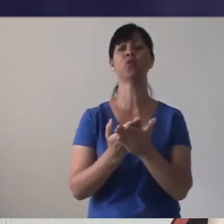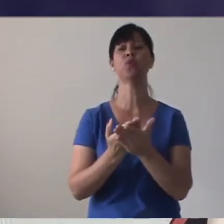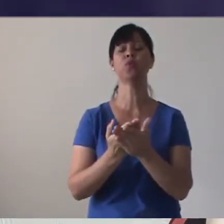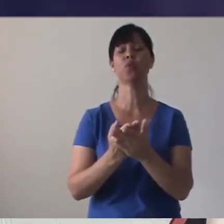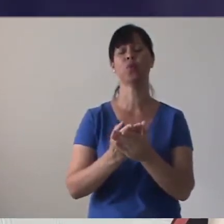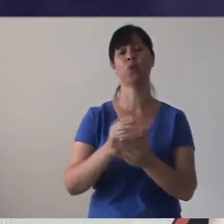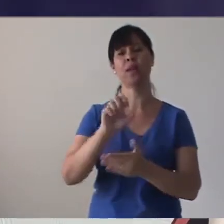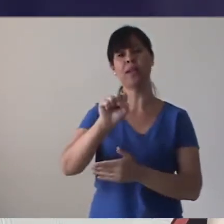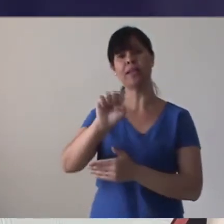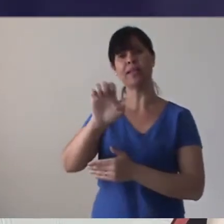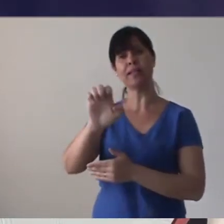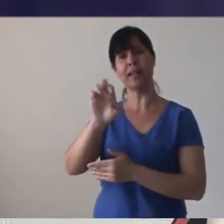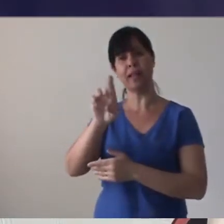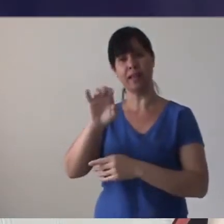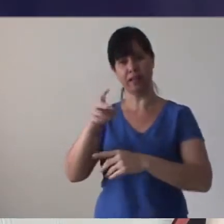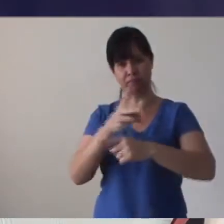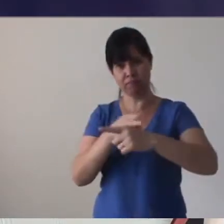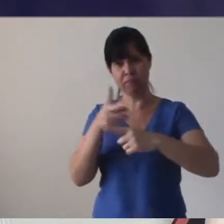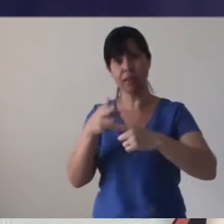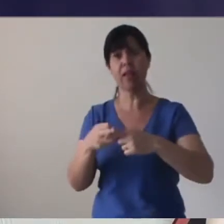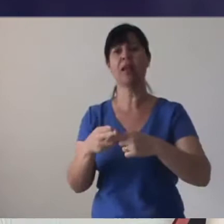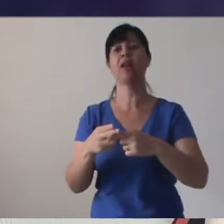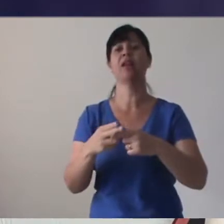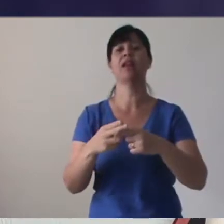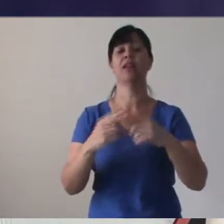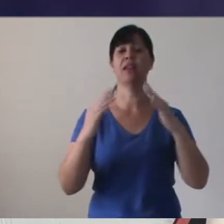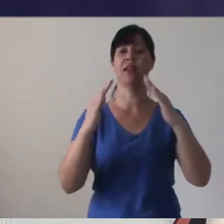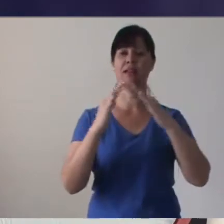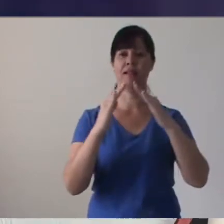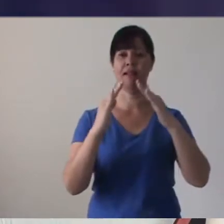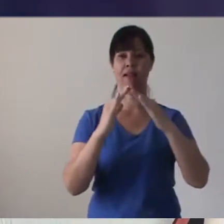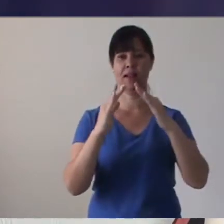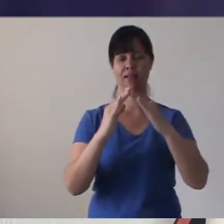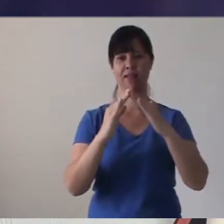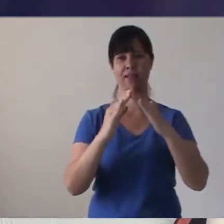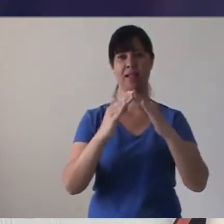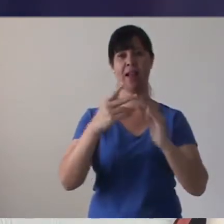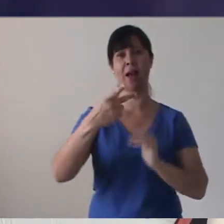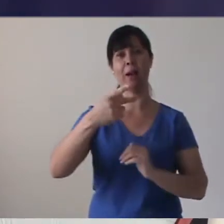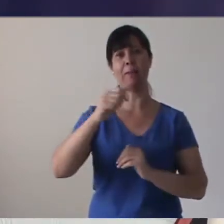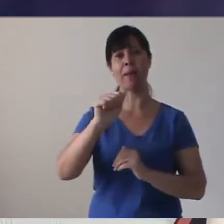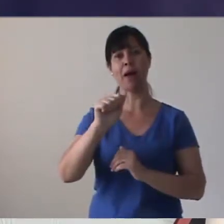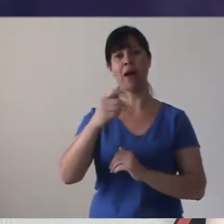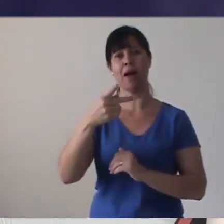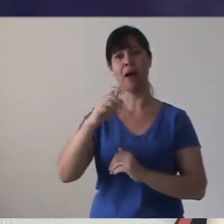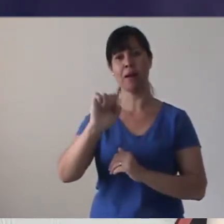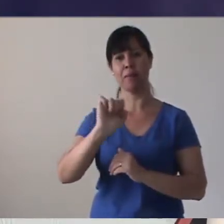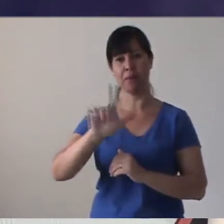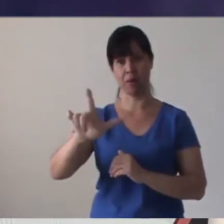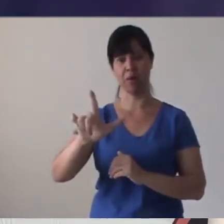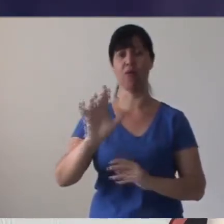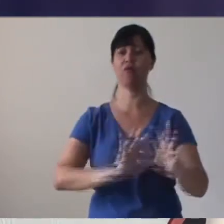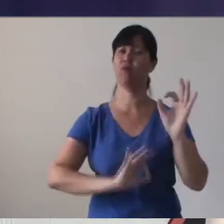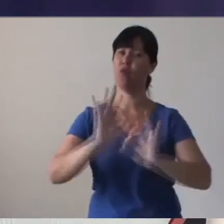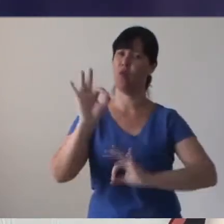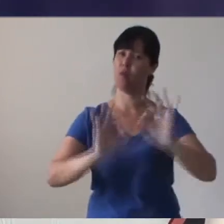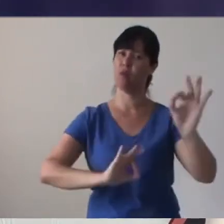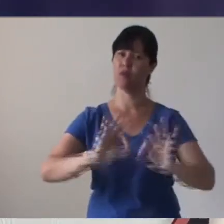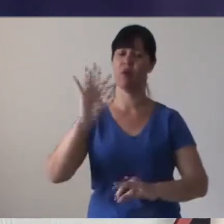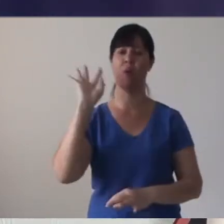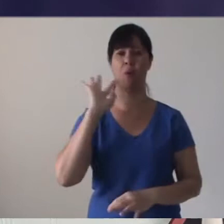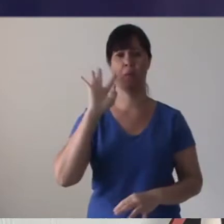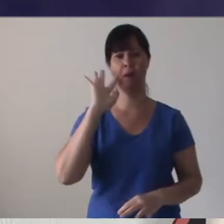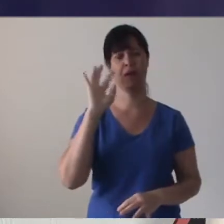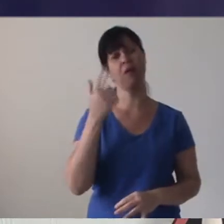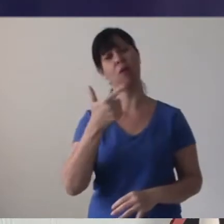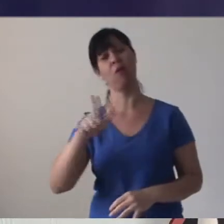Papel, né? Da série da Casa de Papel com os alunos do ensino médio. Foi um projeto muito bacana, né? Que